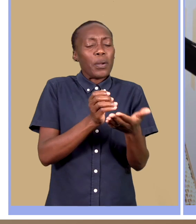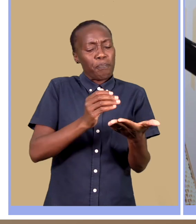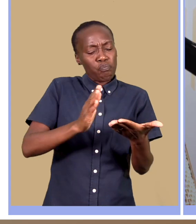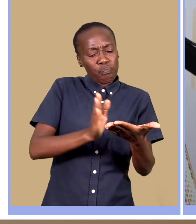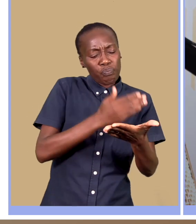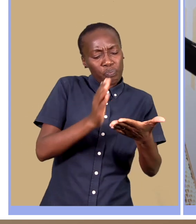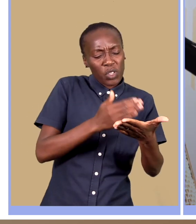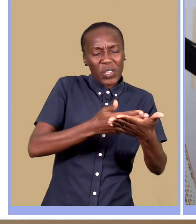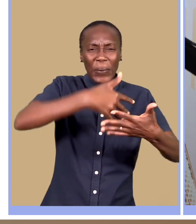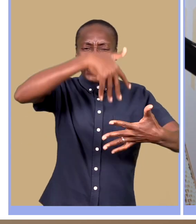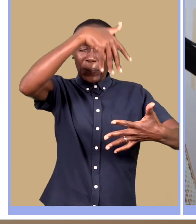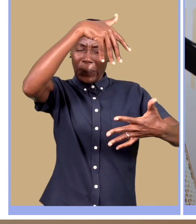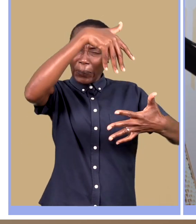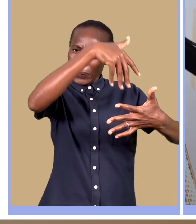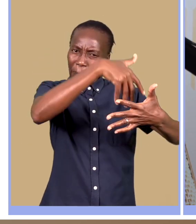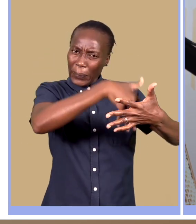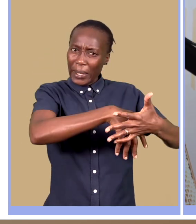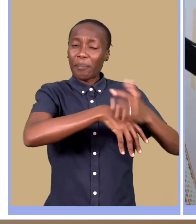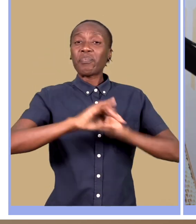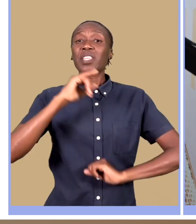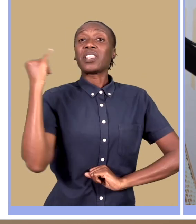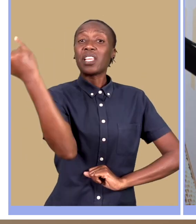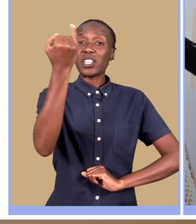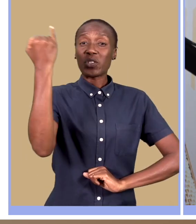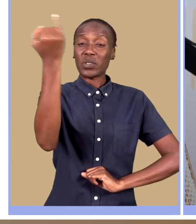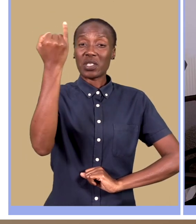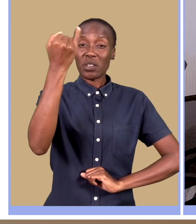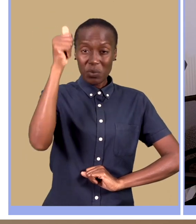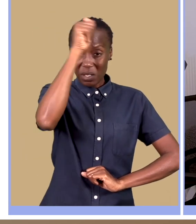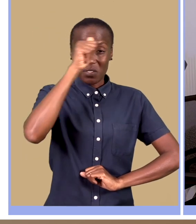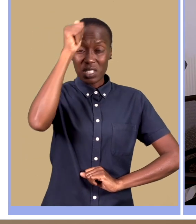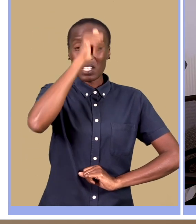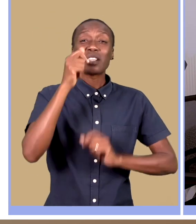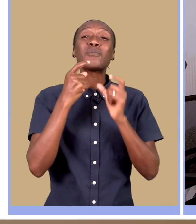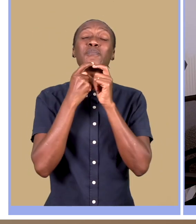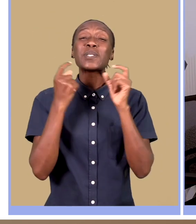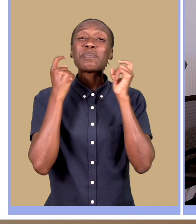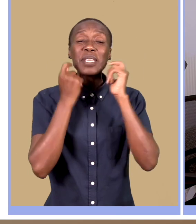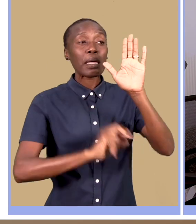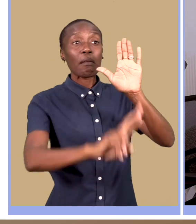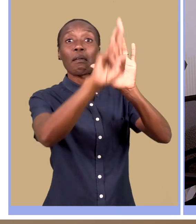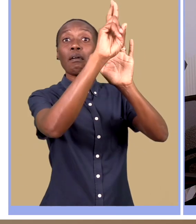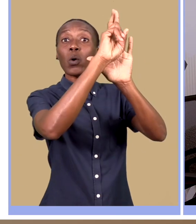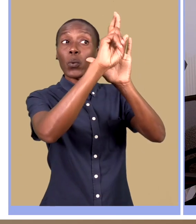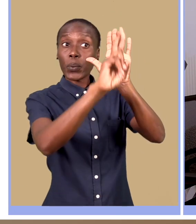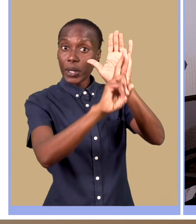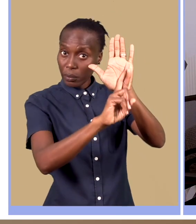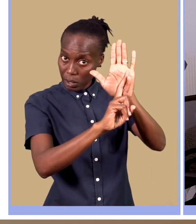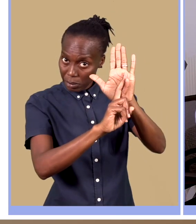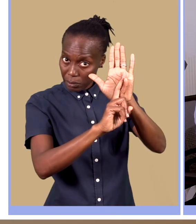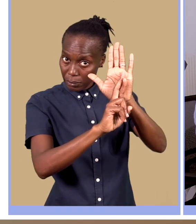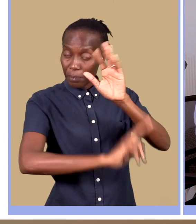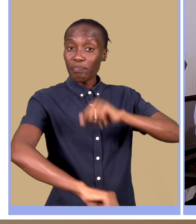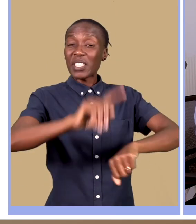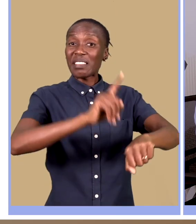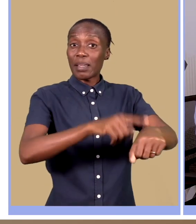revistas de instituições de ensino superior de Moçambique que têm uma regularidade, uma